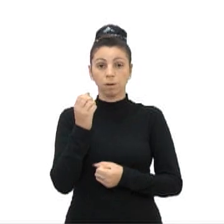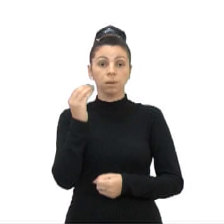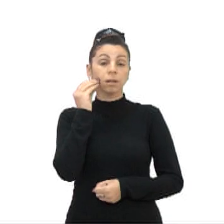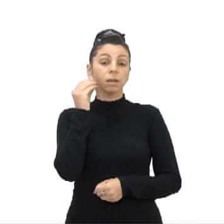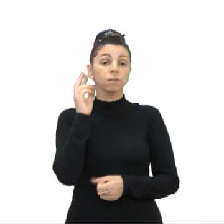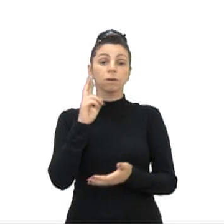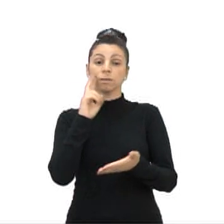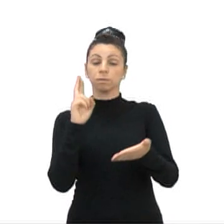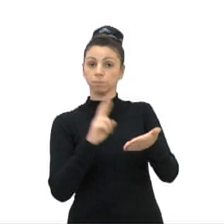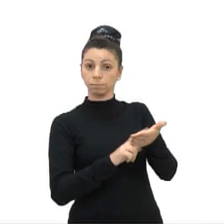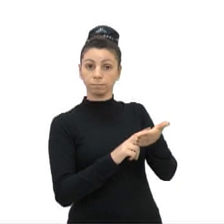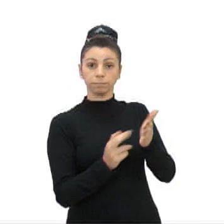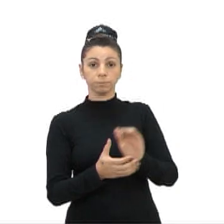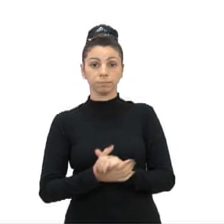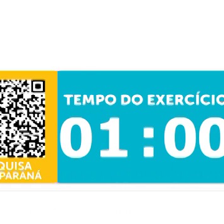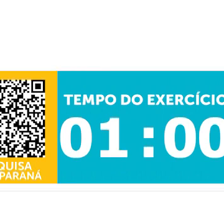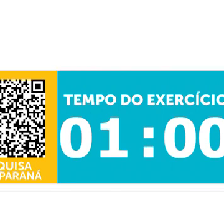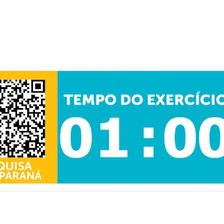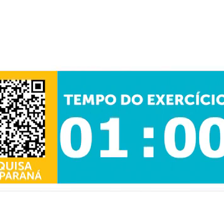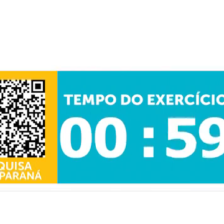esse exercício.